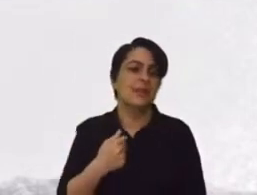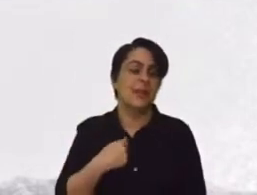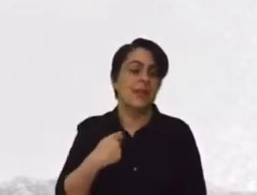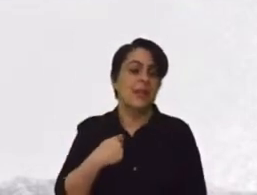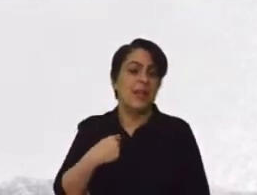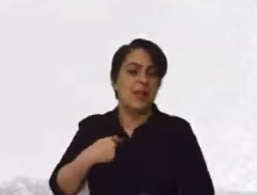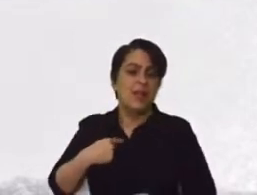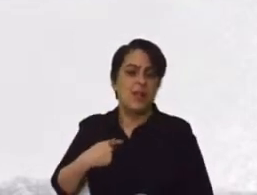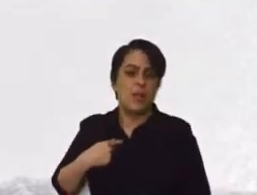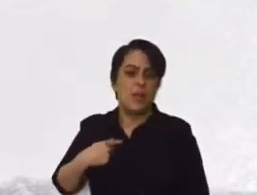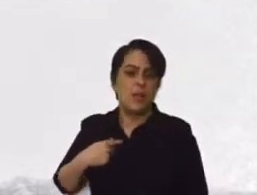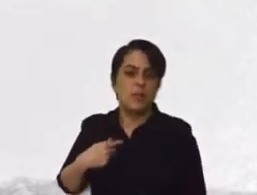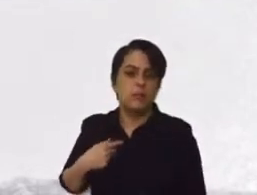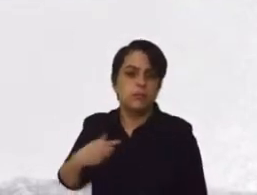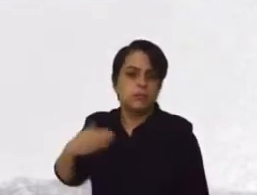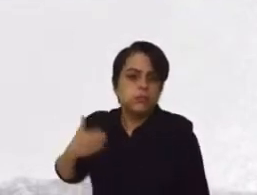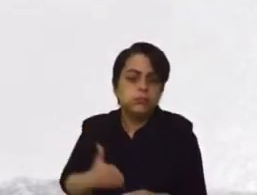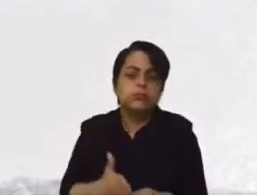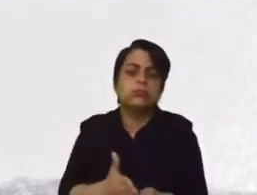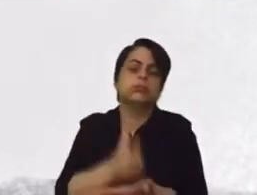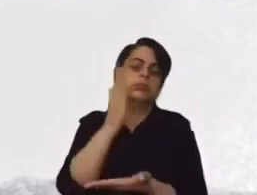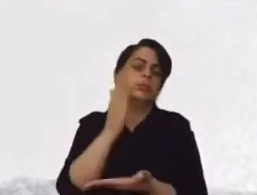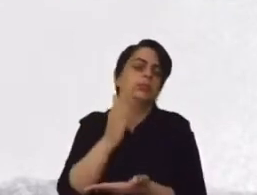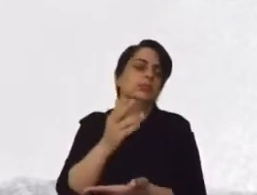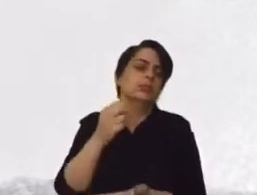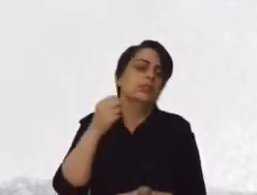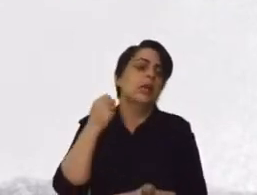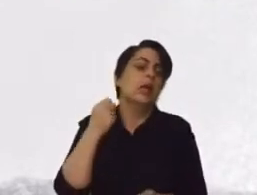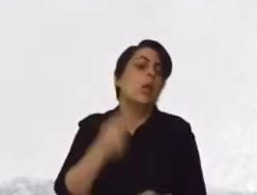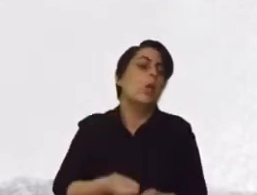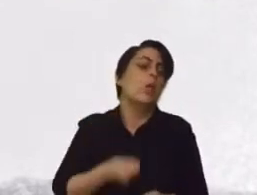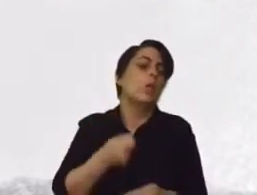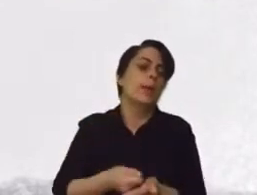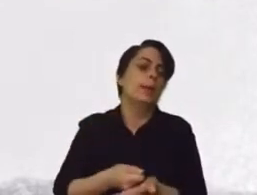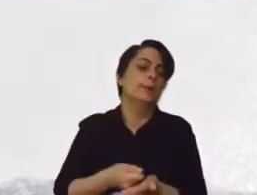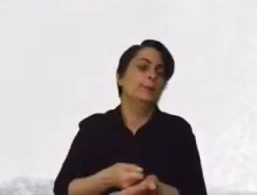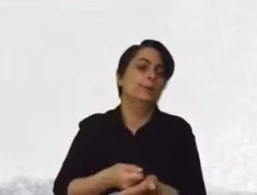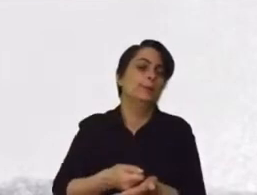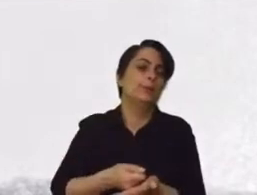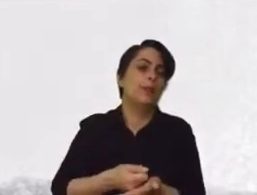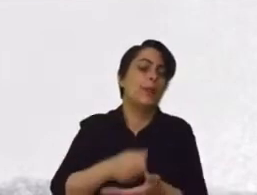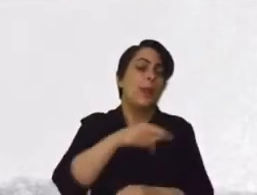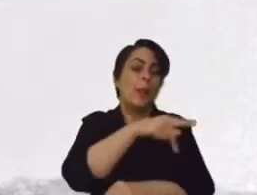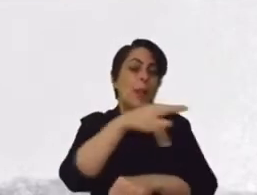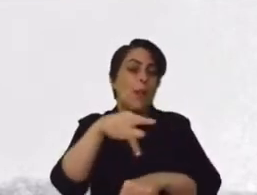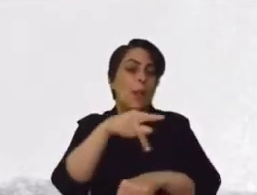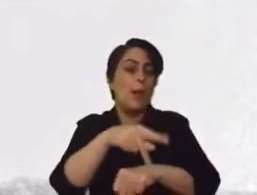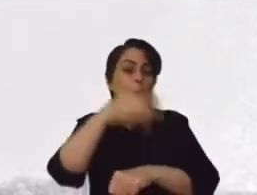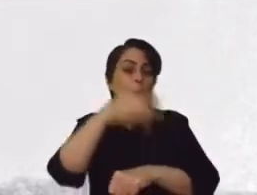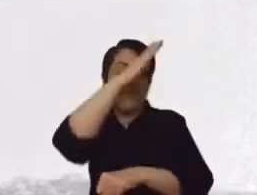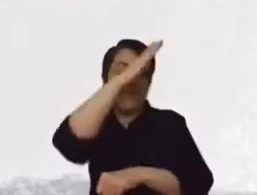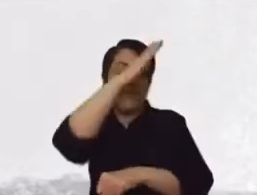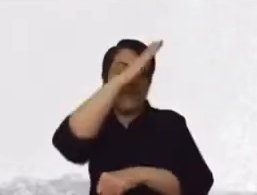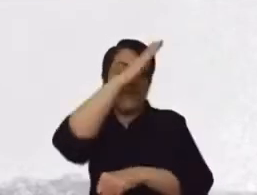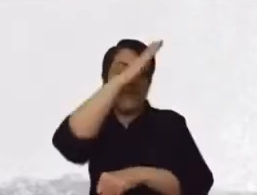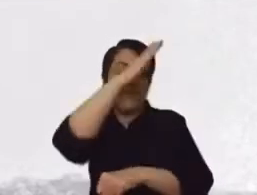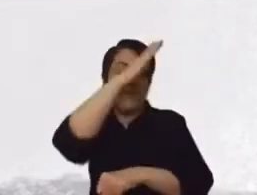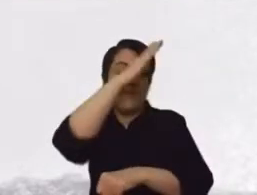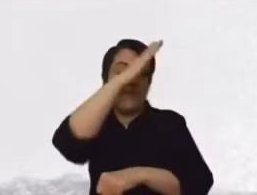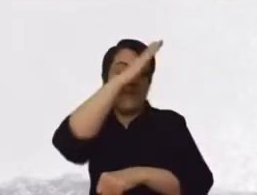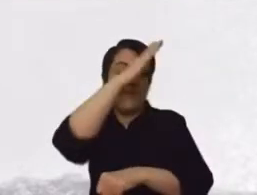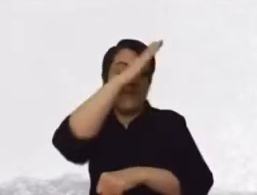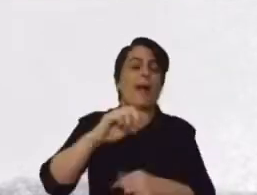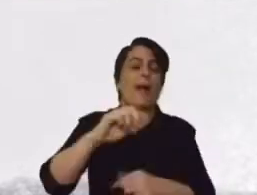à disposição para a gente reconstruir esse país, para a gente reconstruir o movimento sindical, para a gente levantar